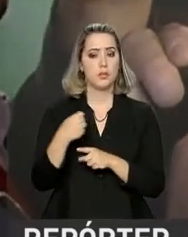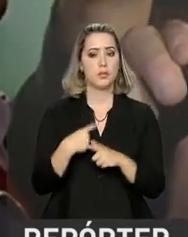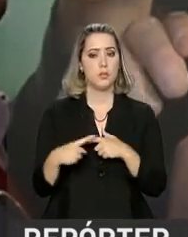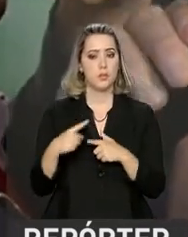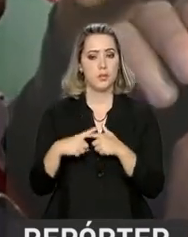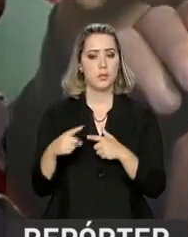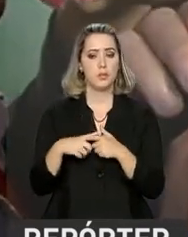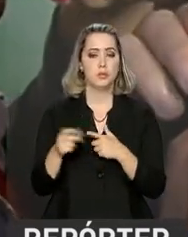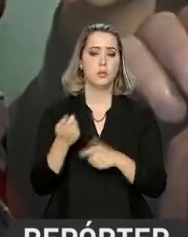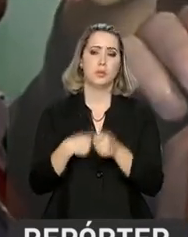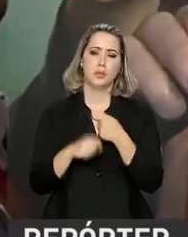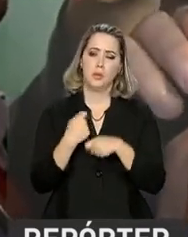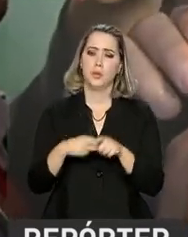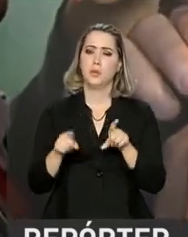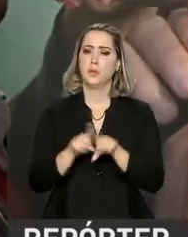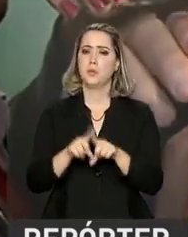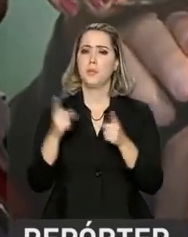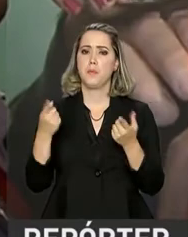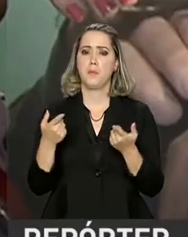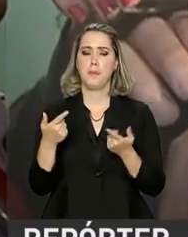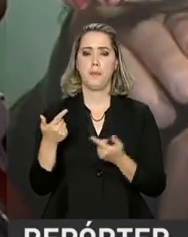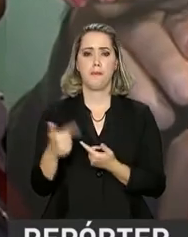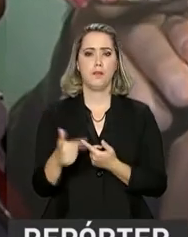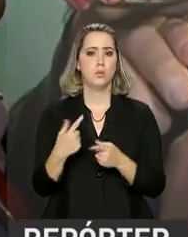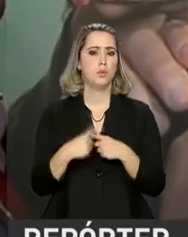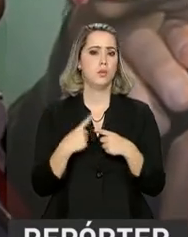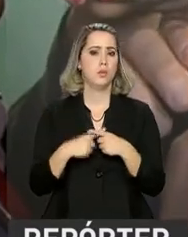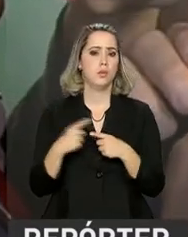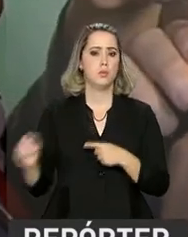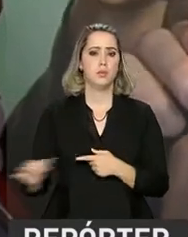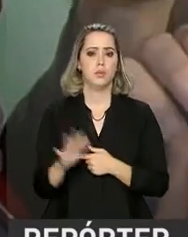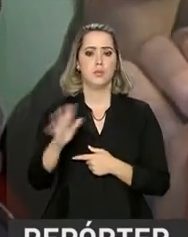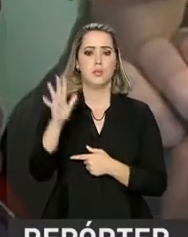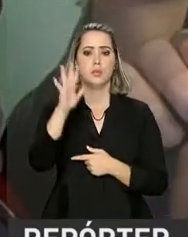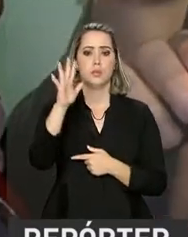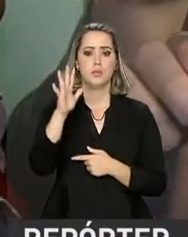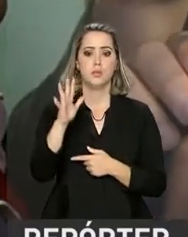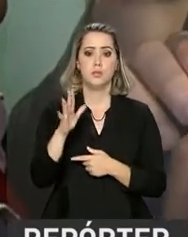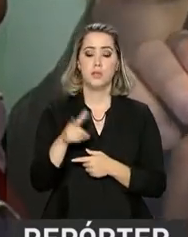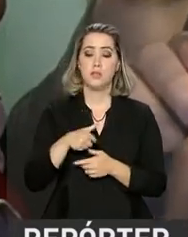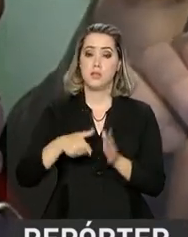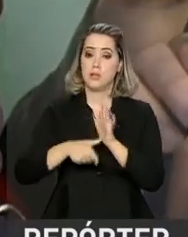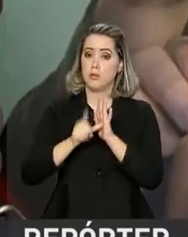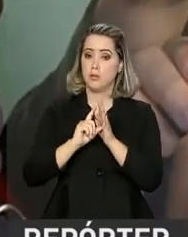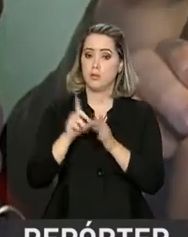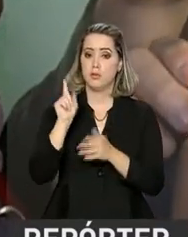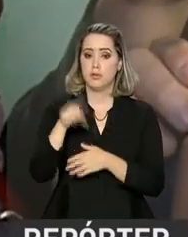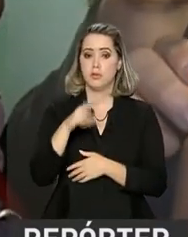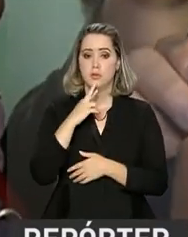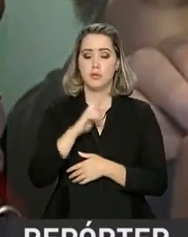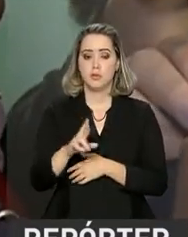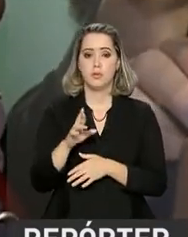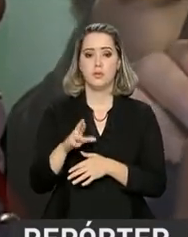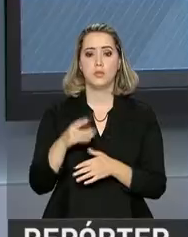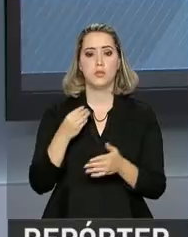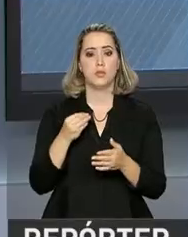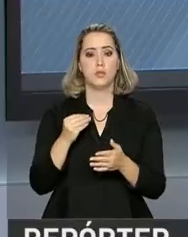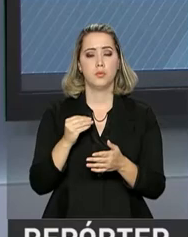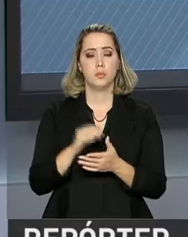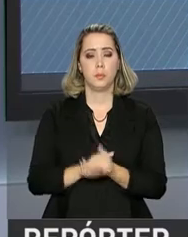recessão, mas, portanto, não se justifica o nível de inflação que o Brasil estava vivendo antes, que era resultado do desequilíbrio da